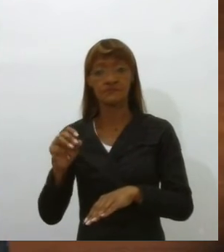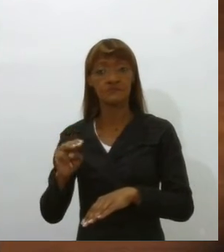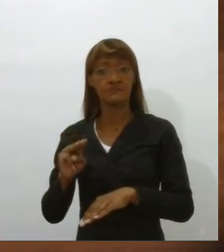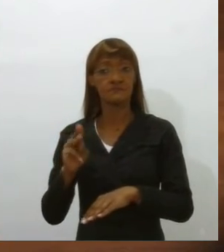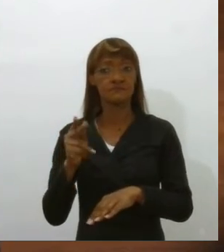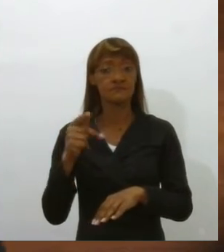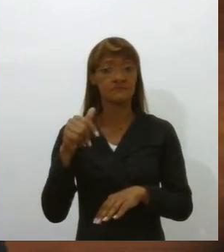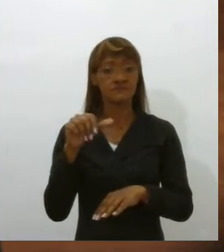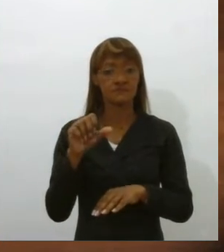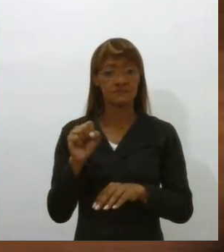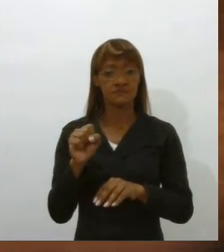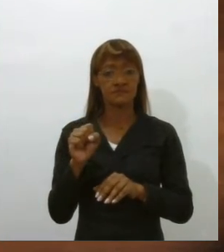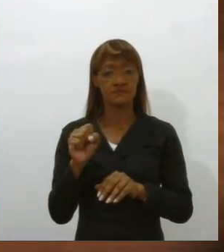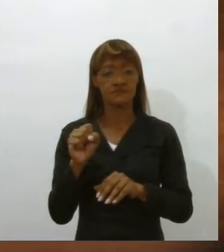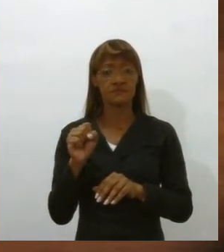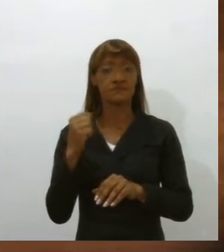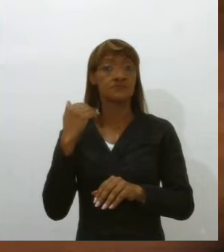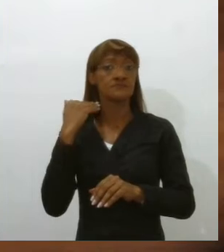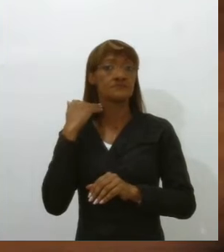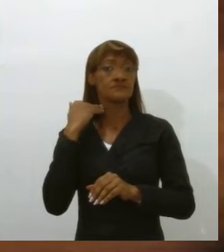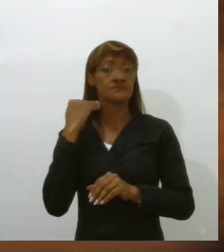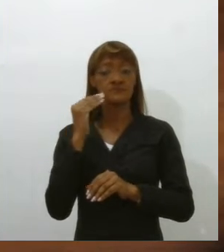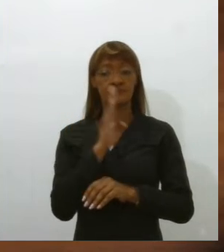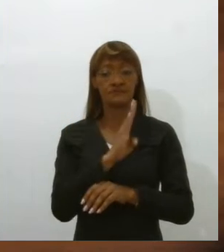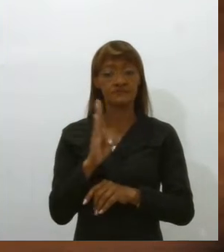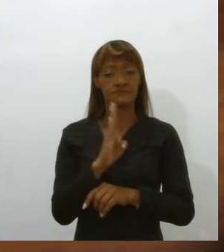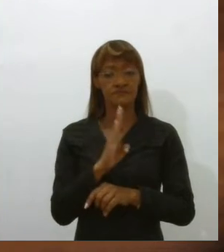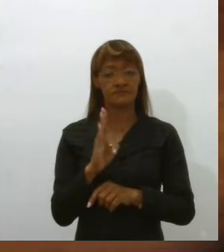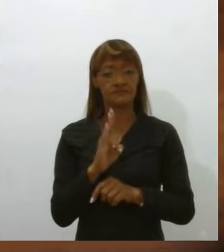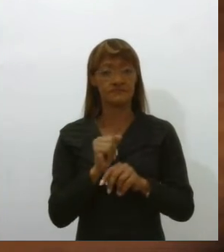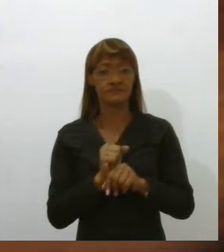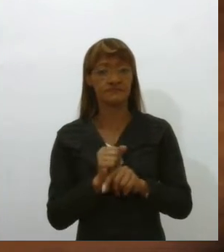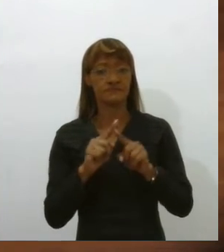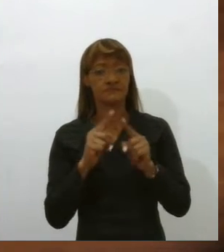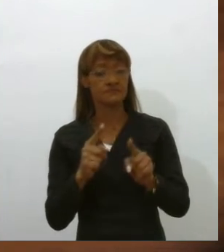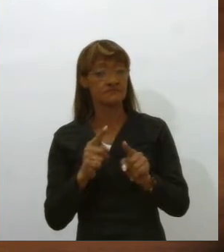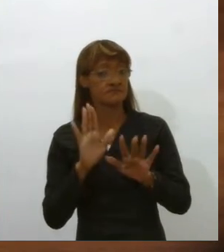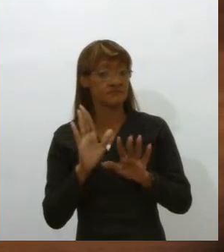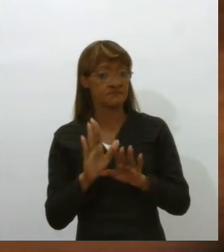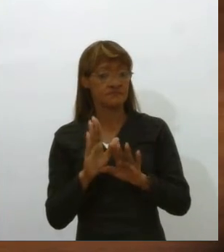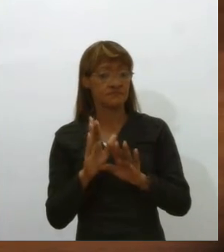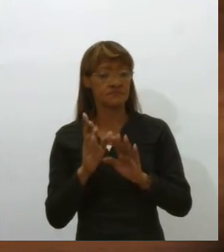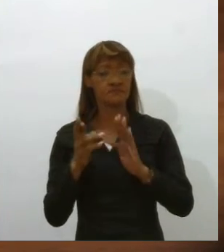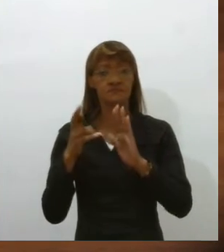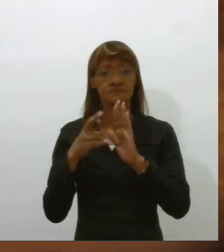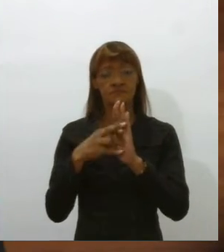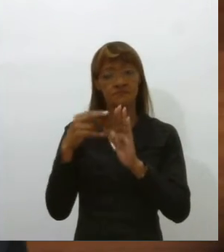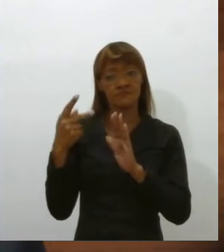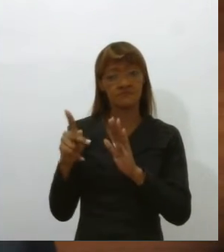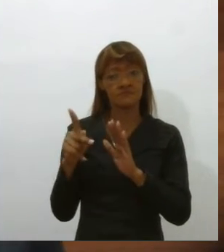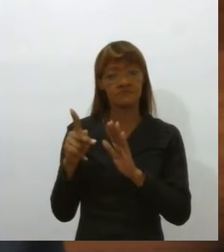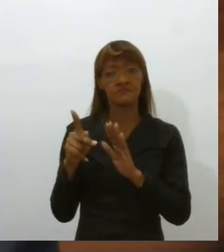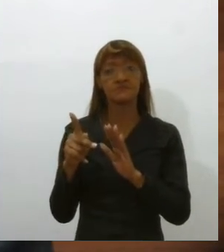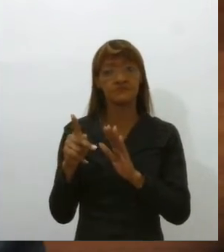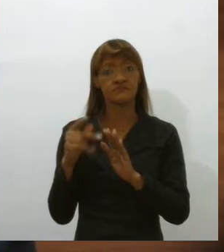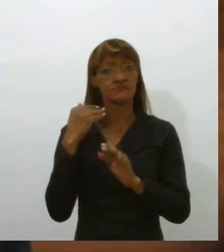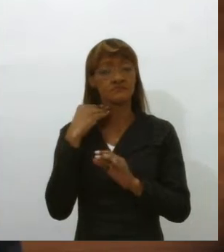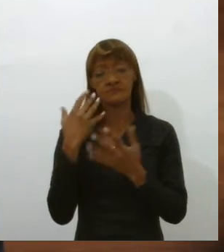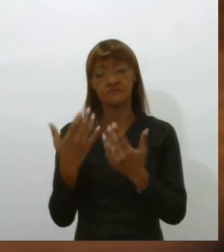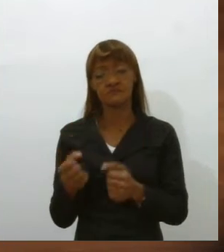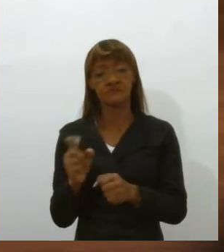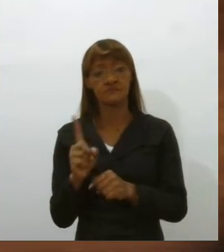ao Banco do Brasil. As questões internas do banco, a velocidade e da contratação não aconteceu. Não obstante, mesmo